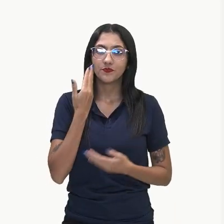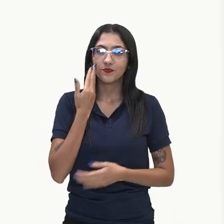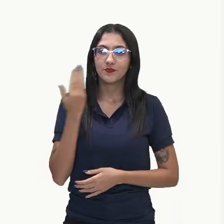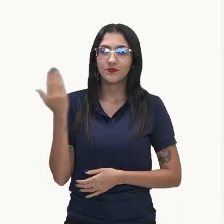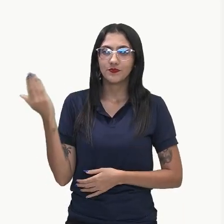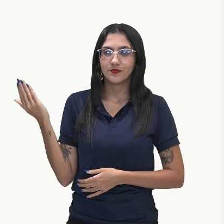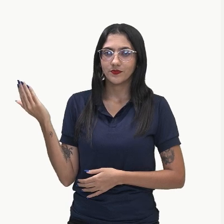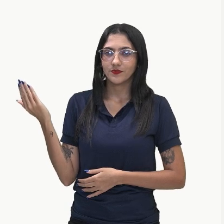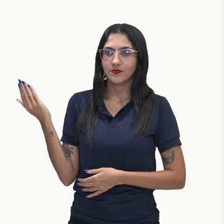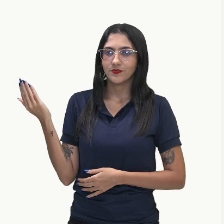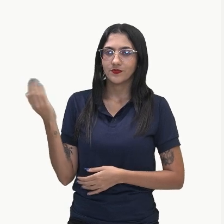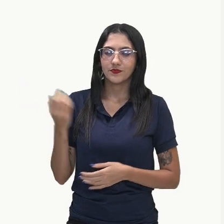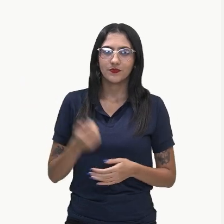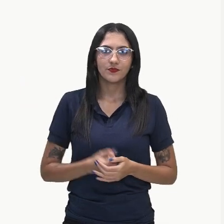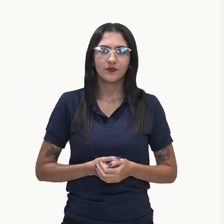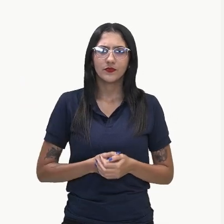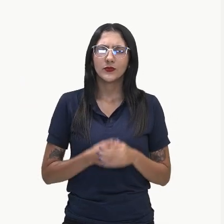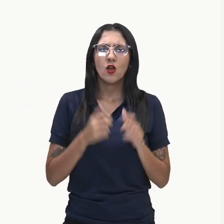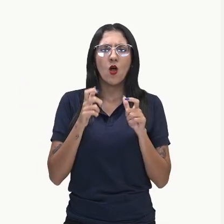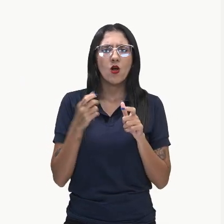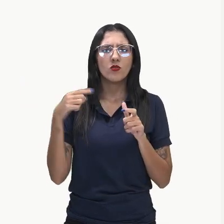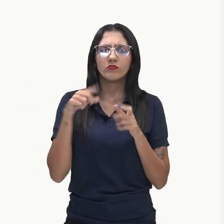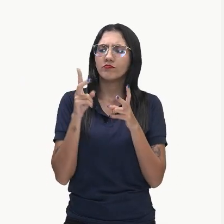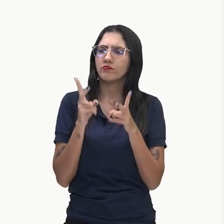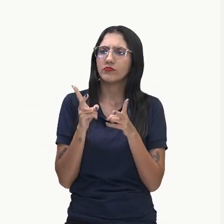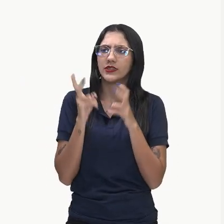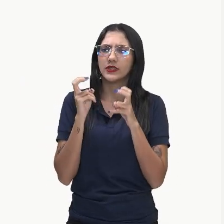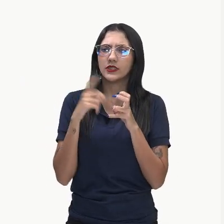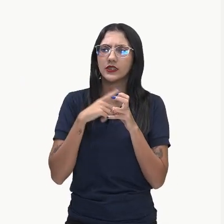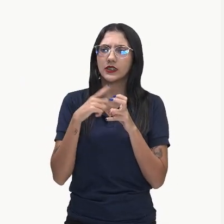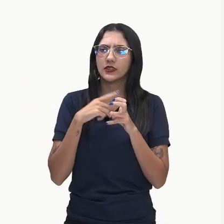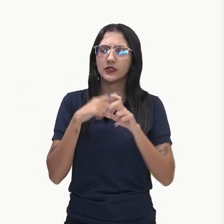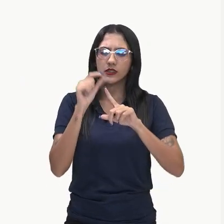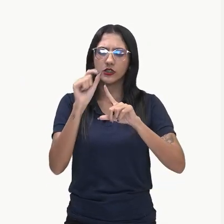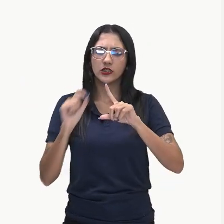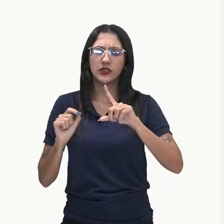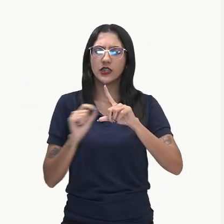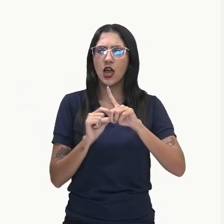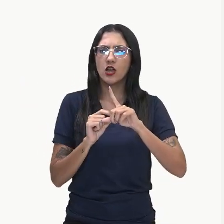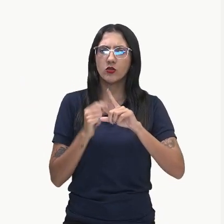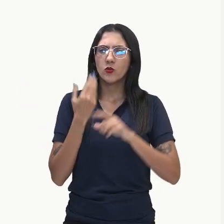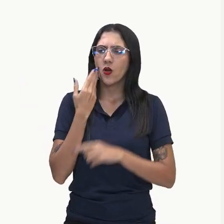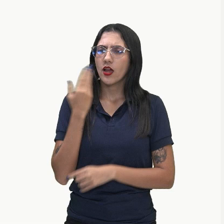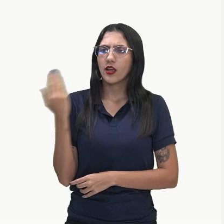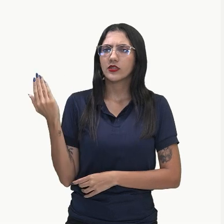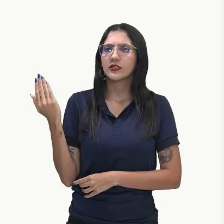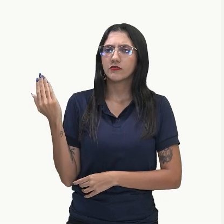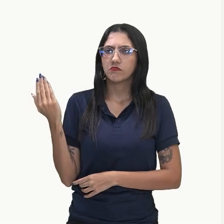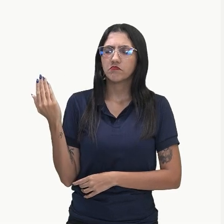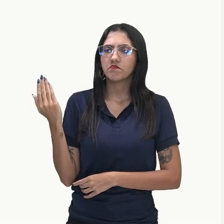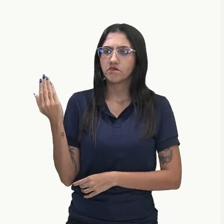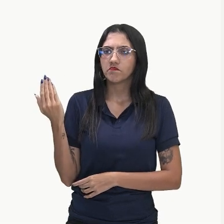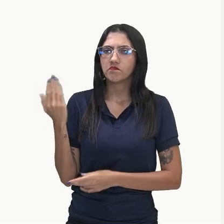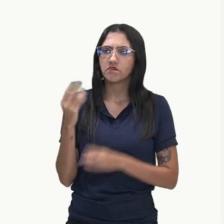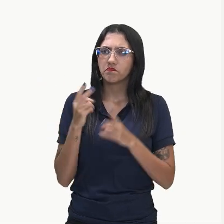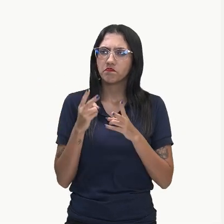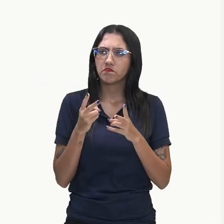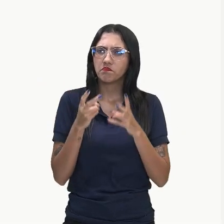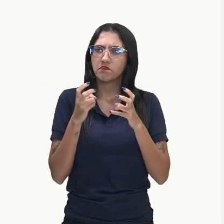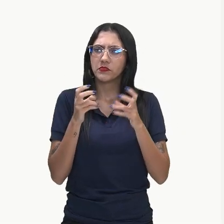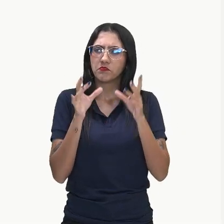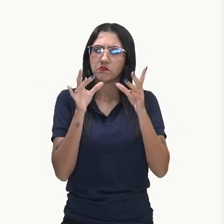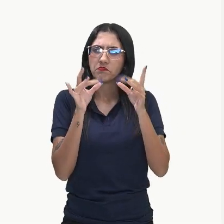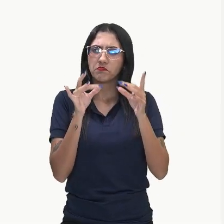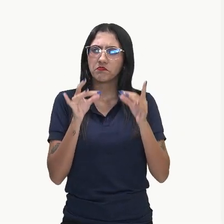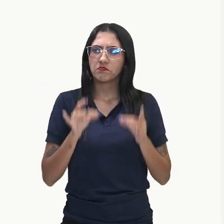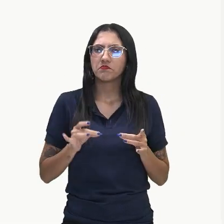e aonde que nós podemos encontrar esse triângulo na obra de arte? Se você perceber,